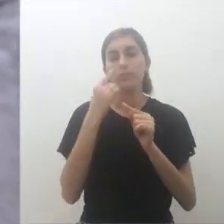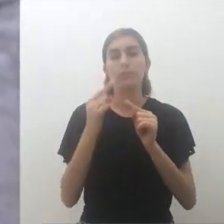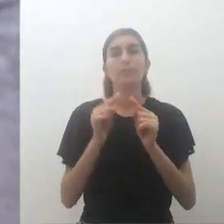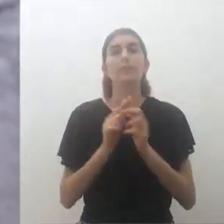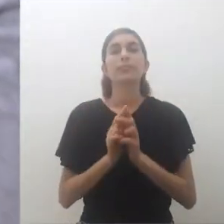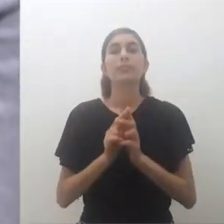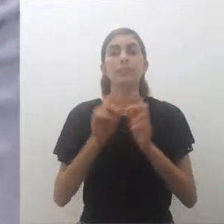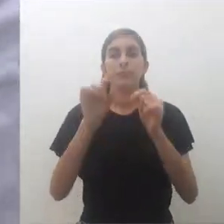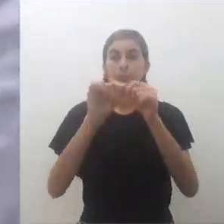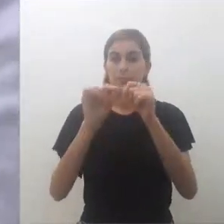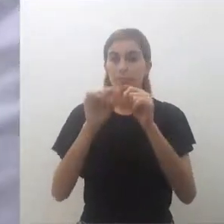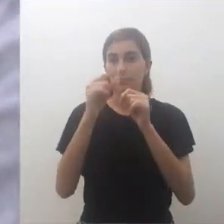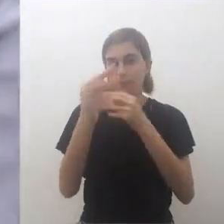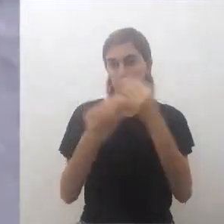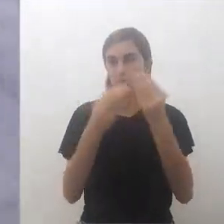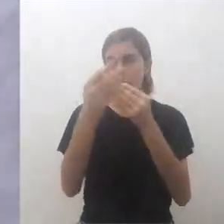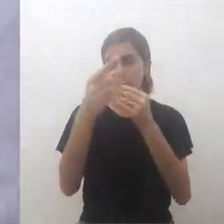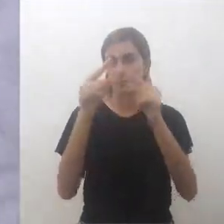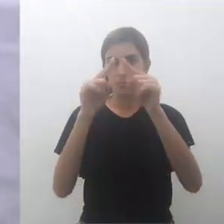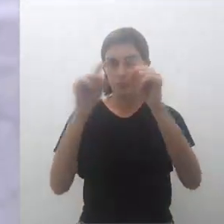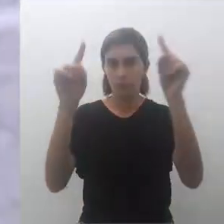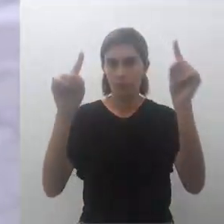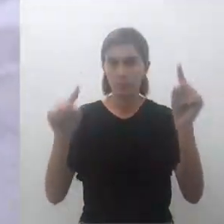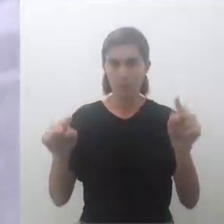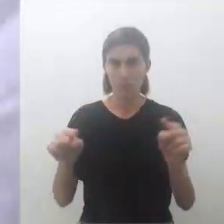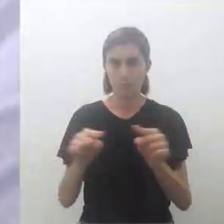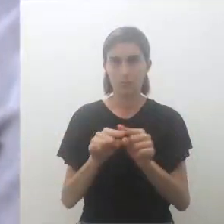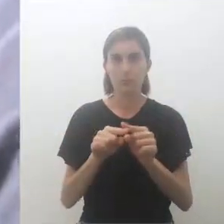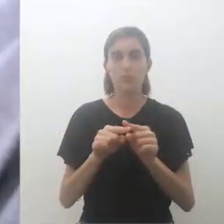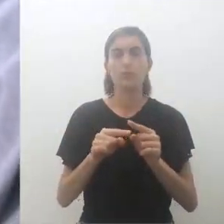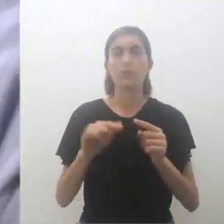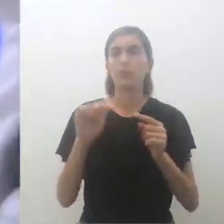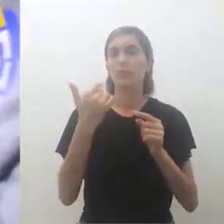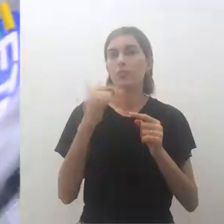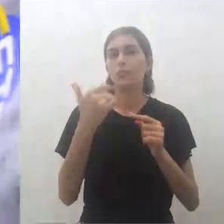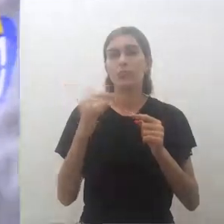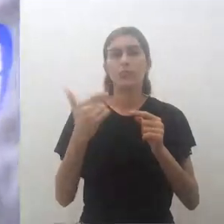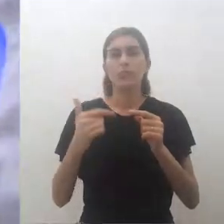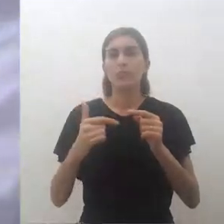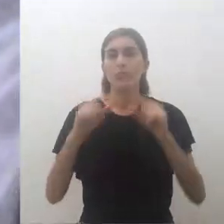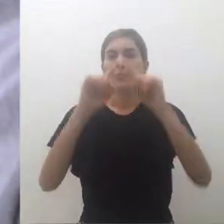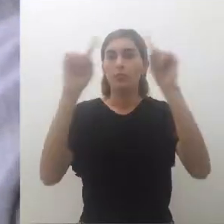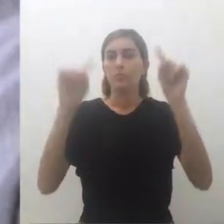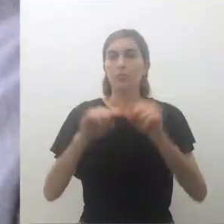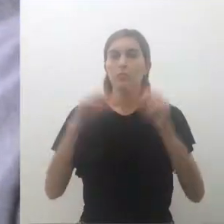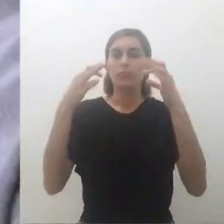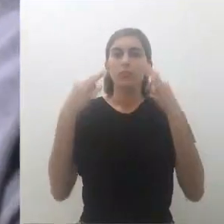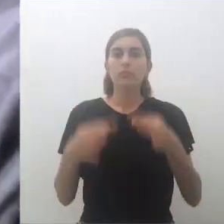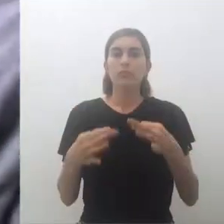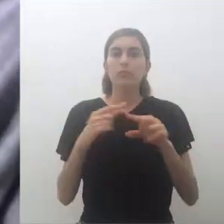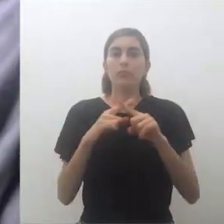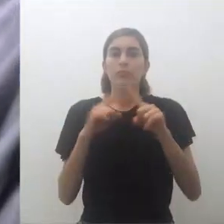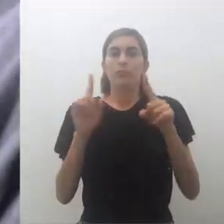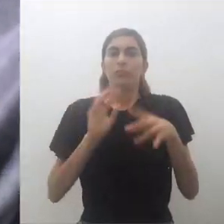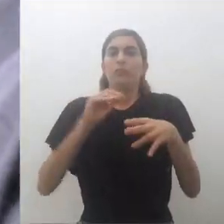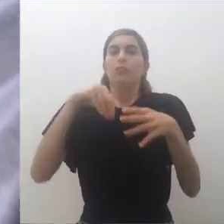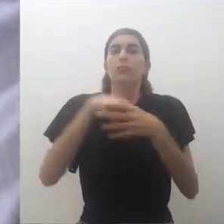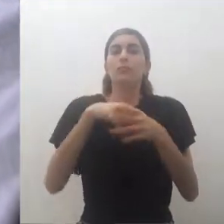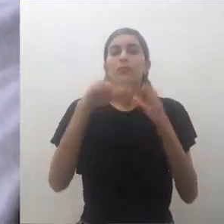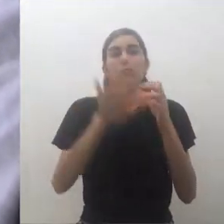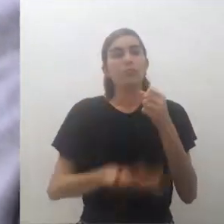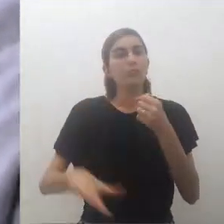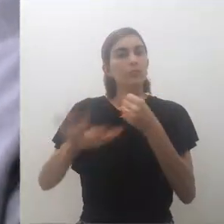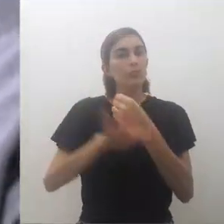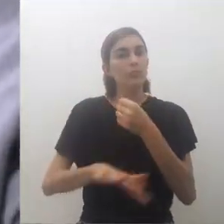Veja, da forma que ele está, estou criando aqui, não tem um enquadramento exato, mas dentro da área que